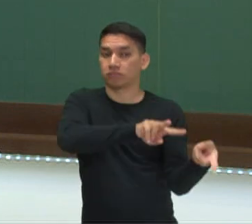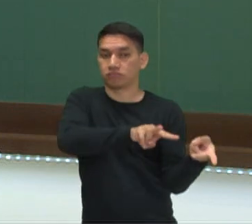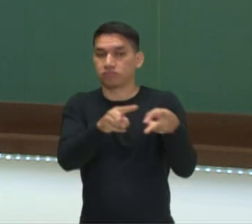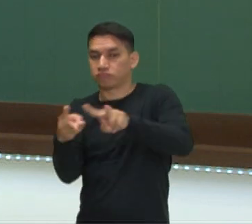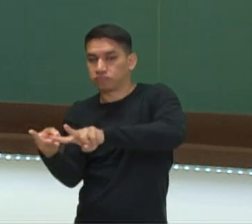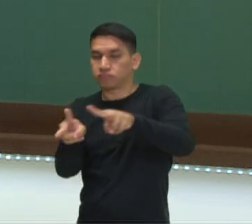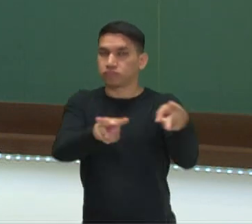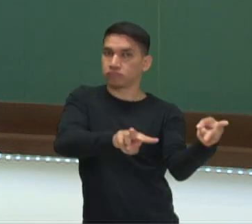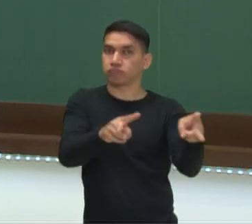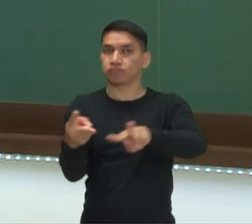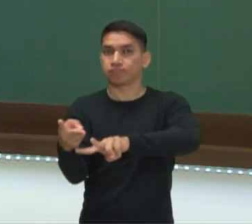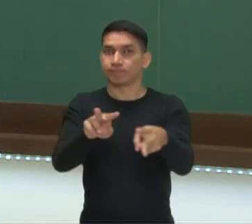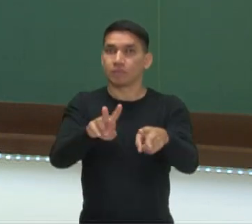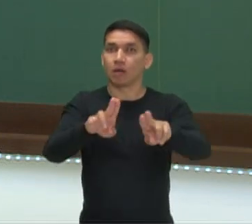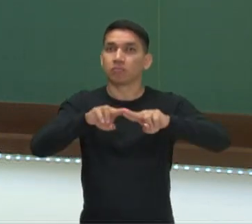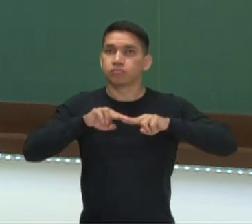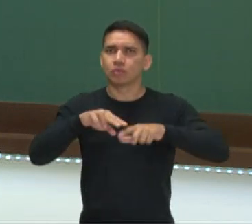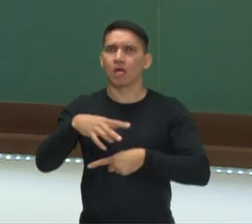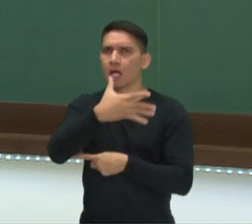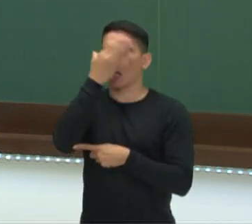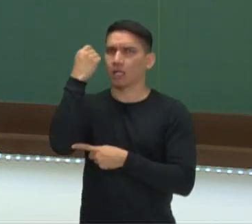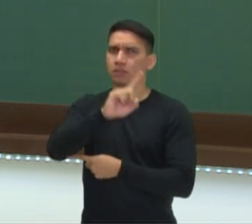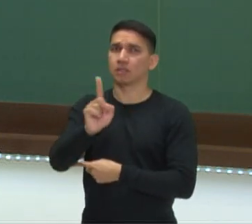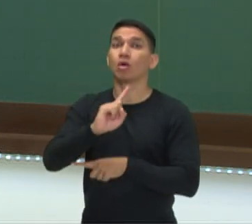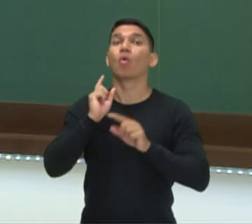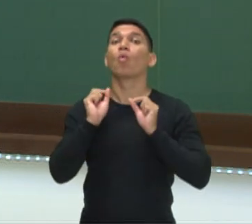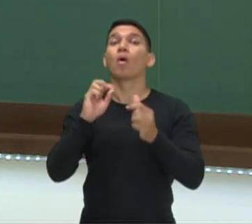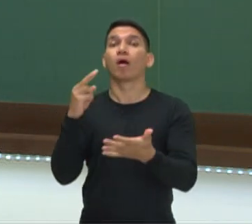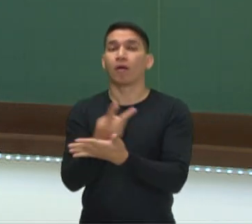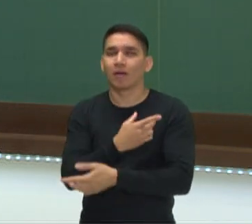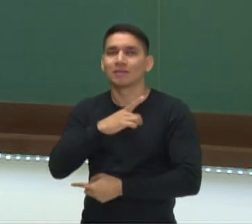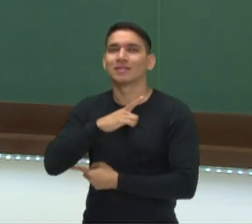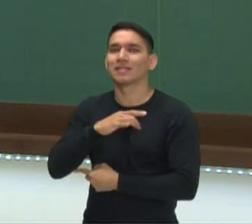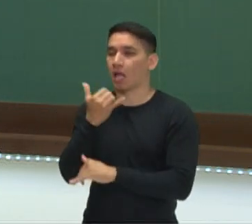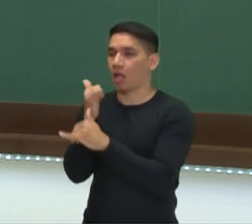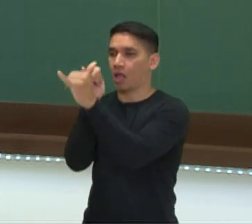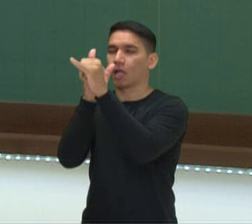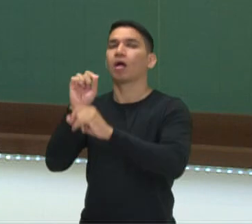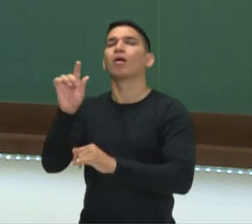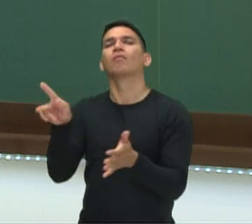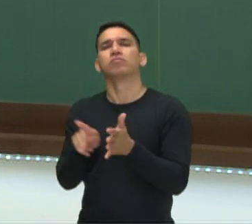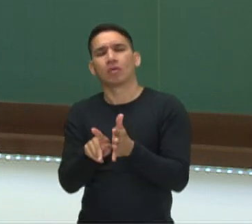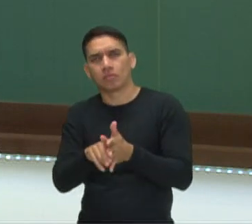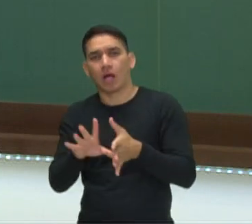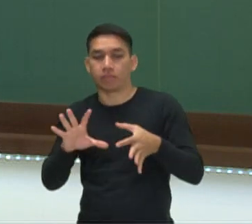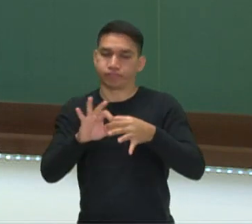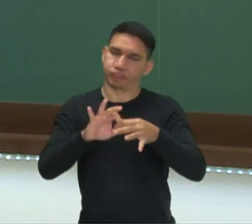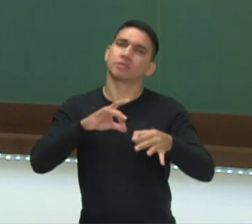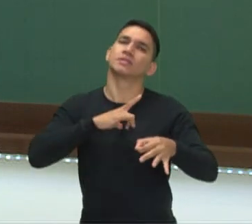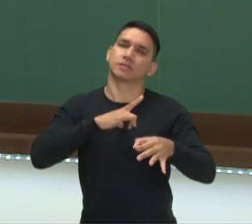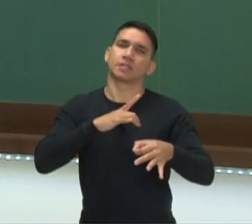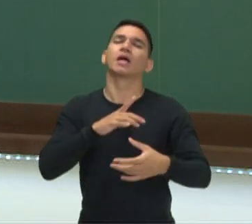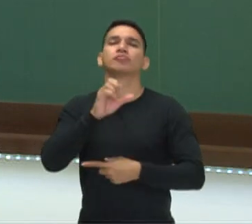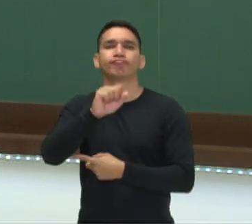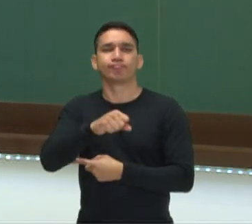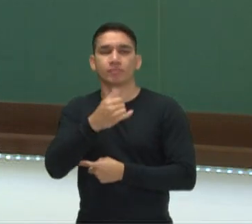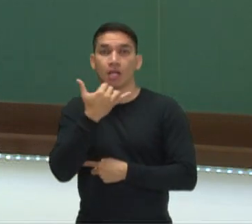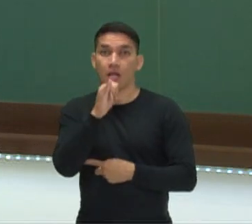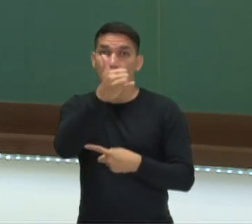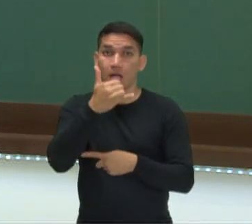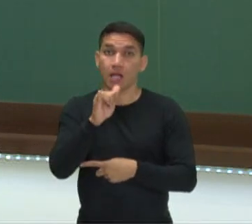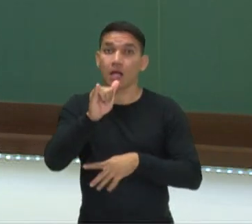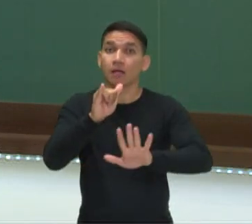Nunca esquecer que a corrente elétrica leva energia elétrica. Ela é formada de cargas elétricas, sim, mas as cargas